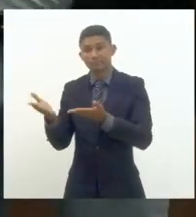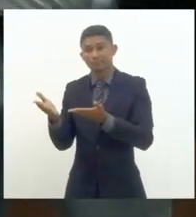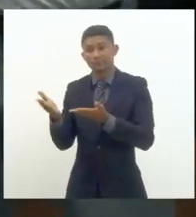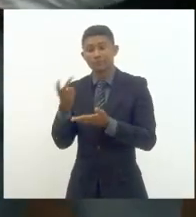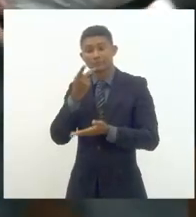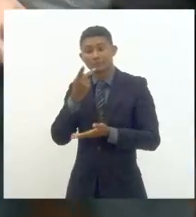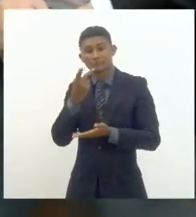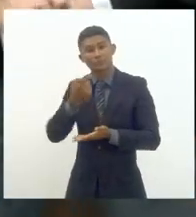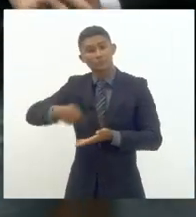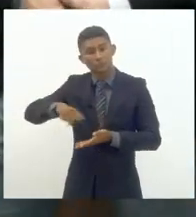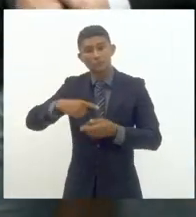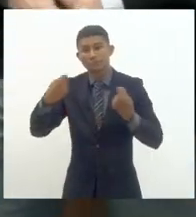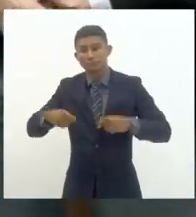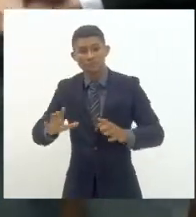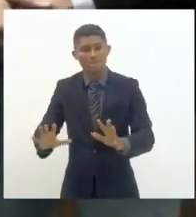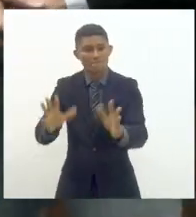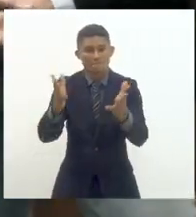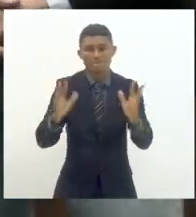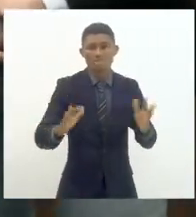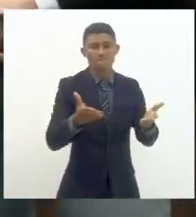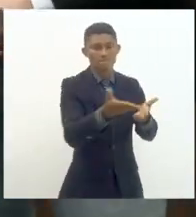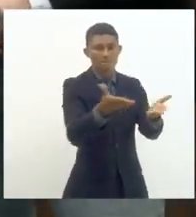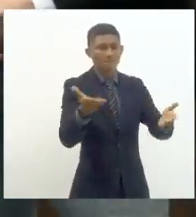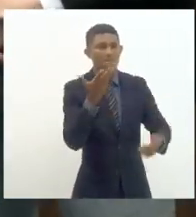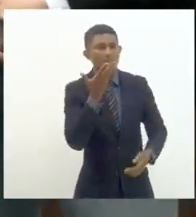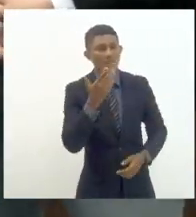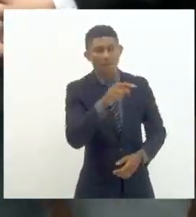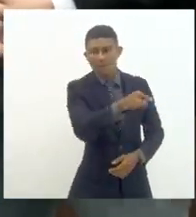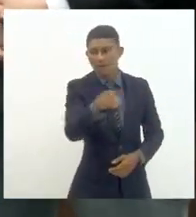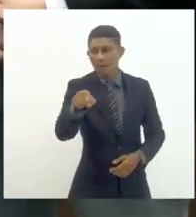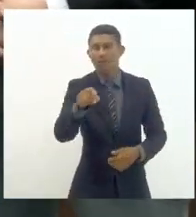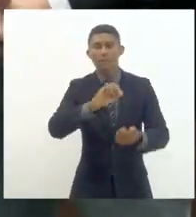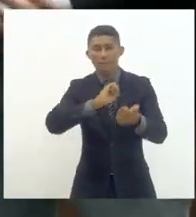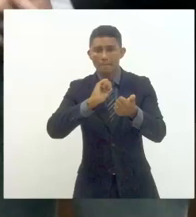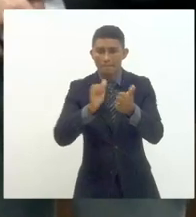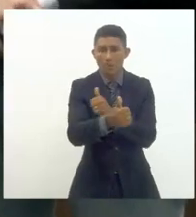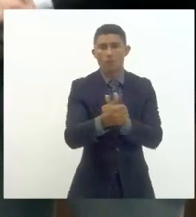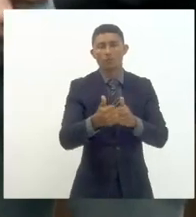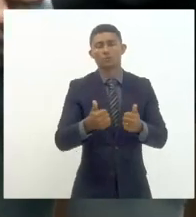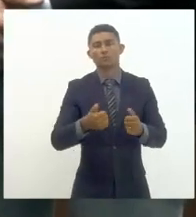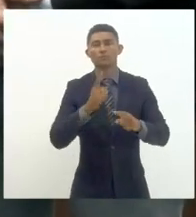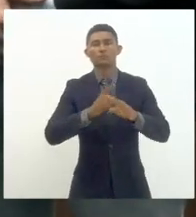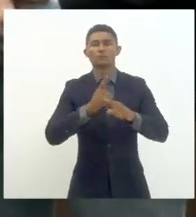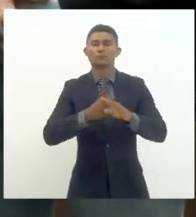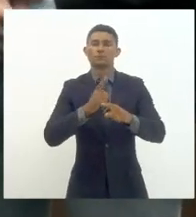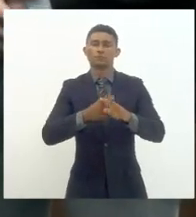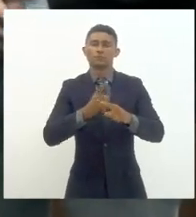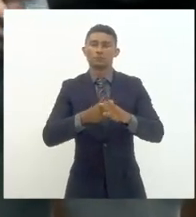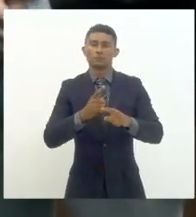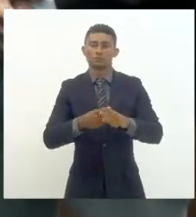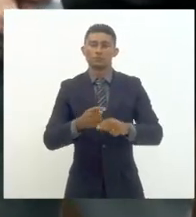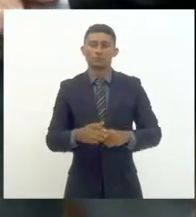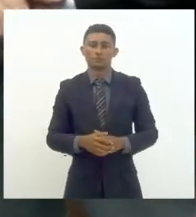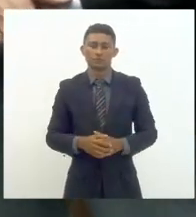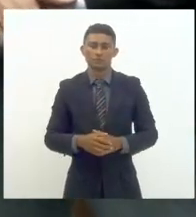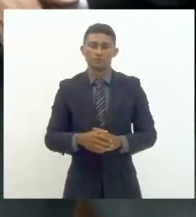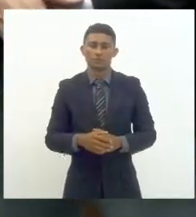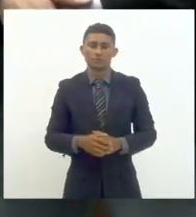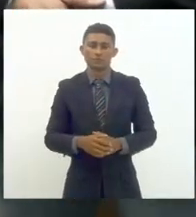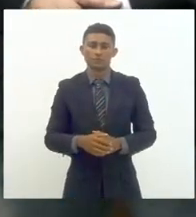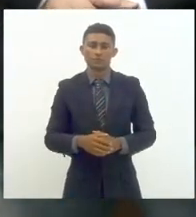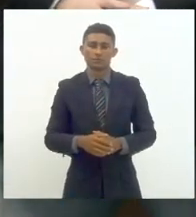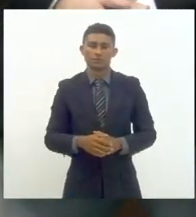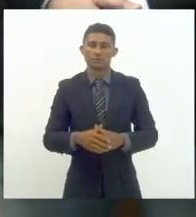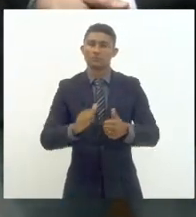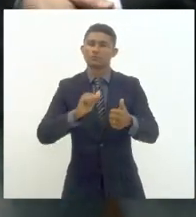estimular as nossas crianças que pratiquem esse esporte, que é um esporte que, como